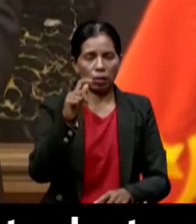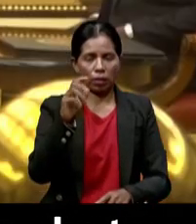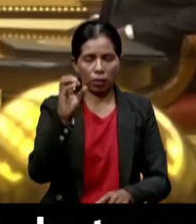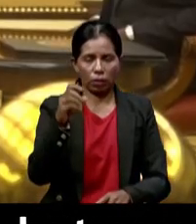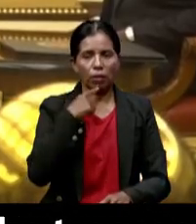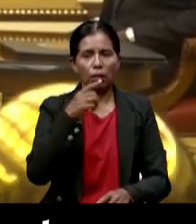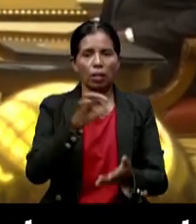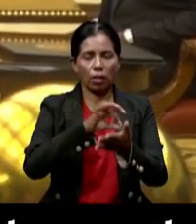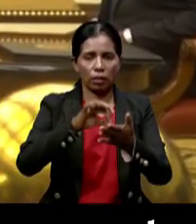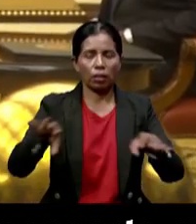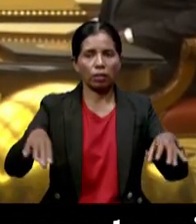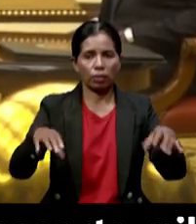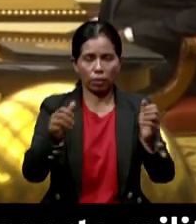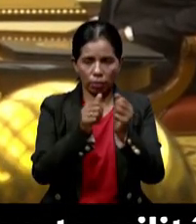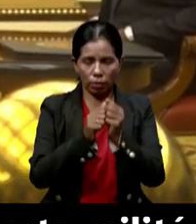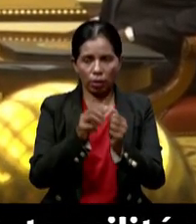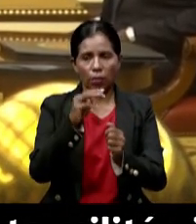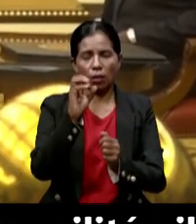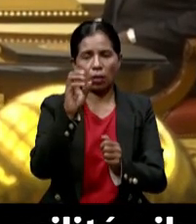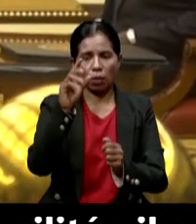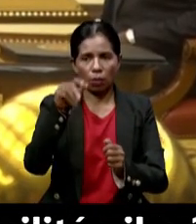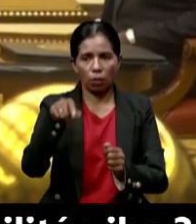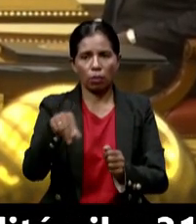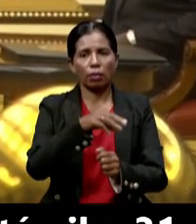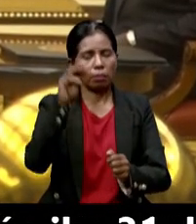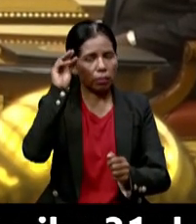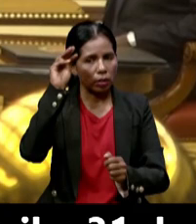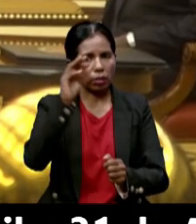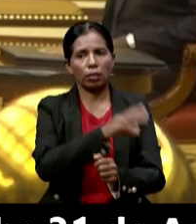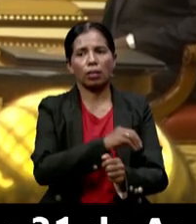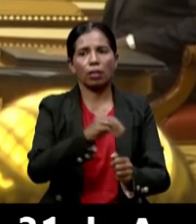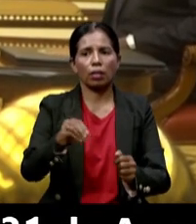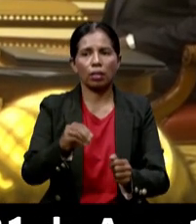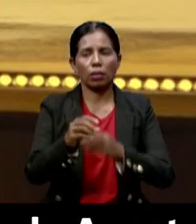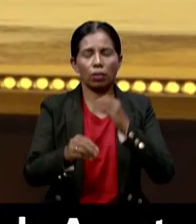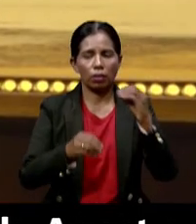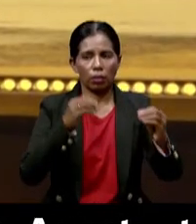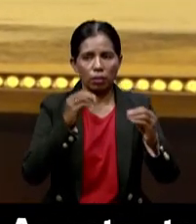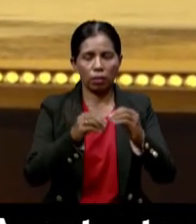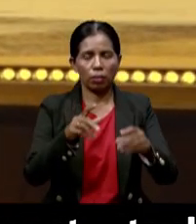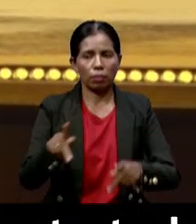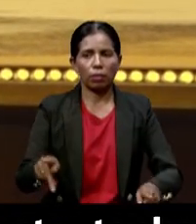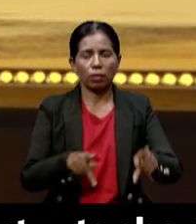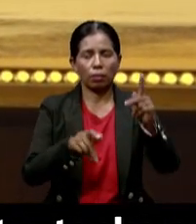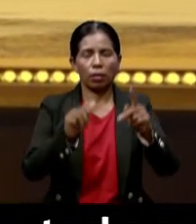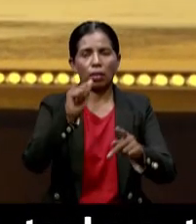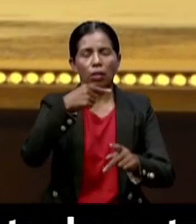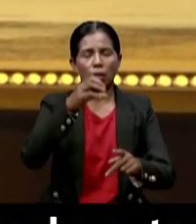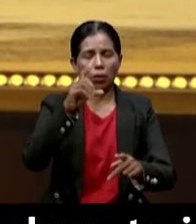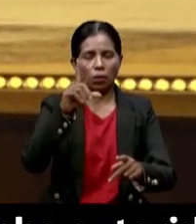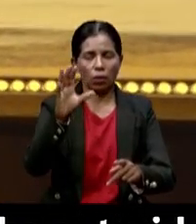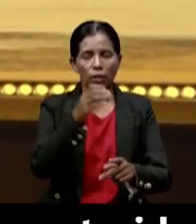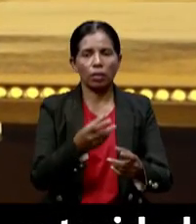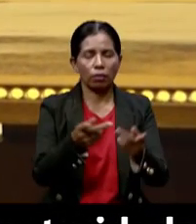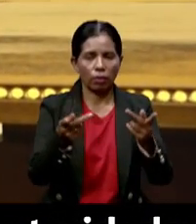Freitas, assina nota de entendimento onde homólogo ministro Tete António, ministro de Relação na Exterior, República Angola e a área